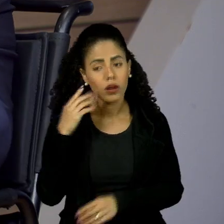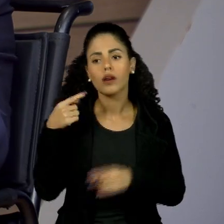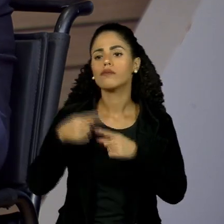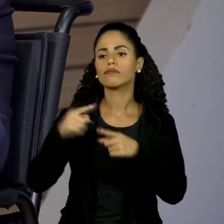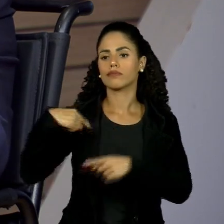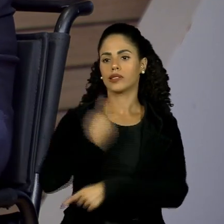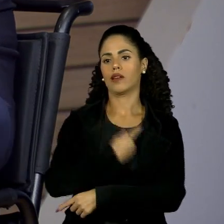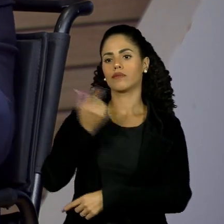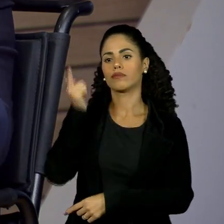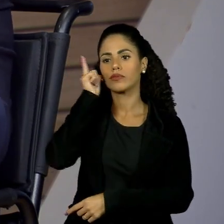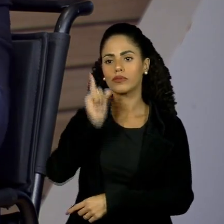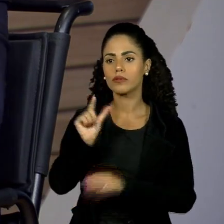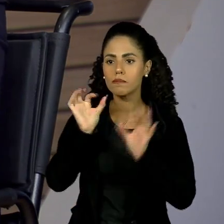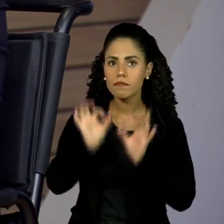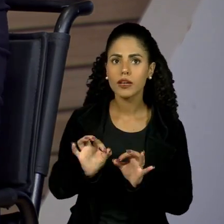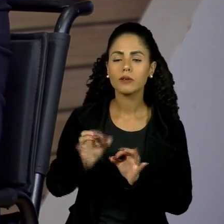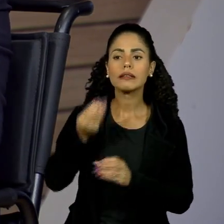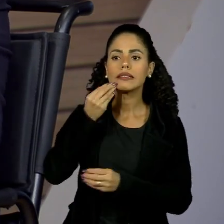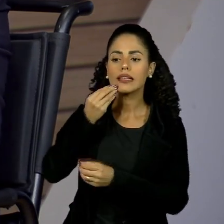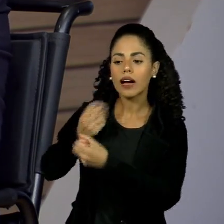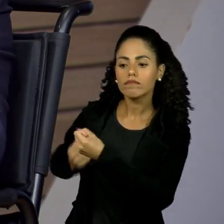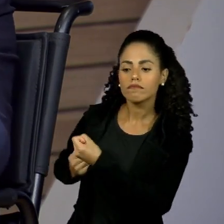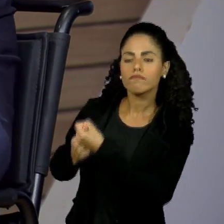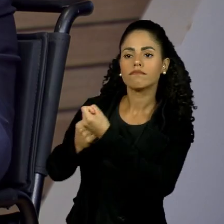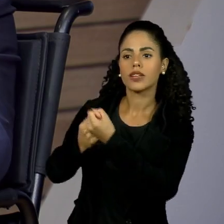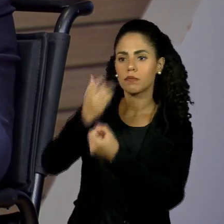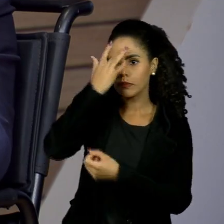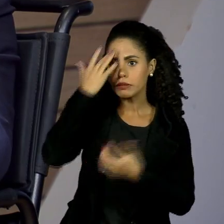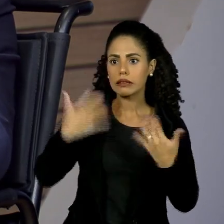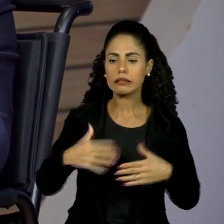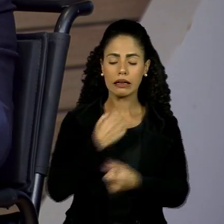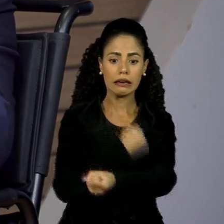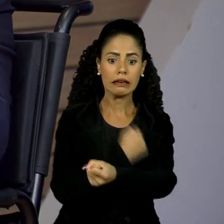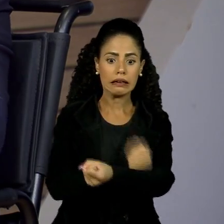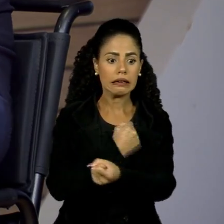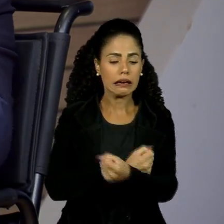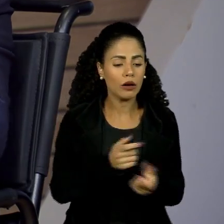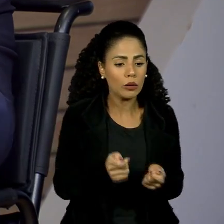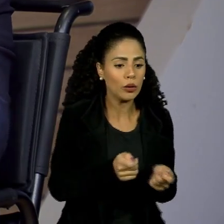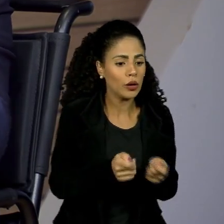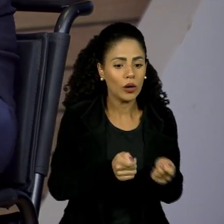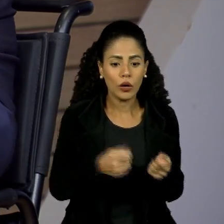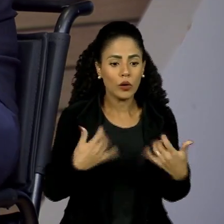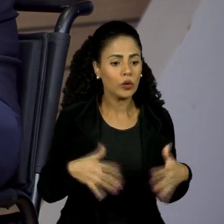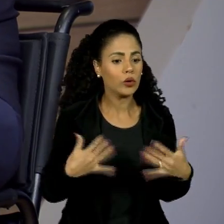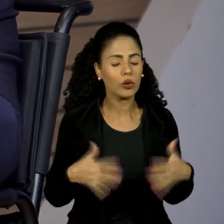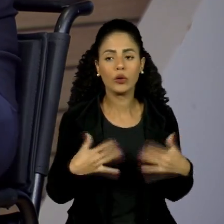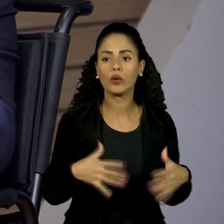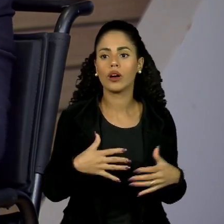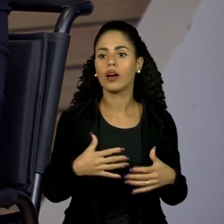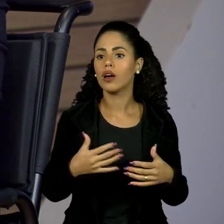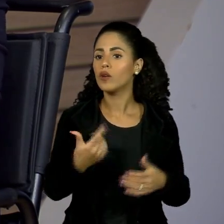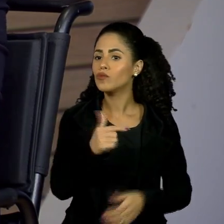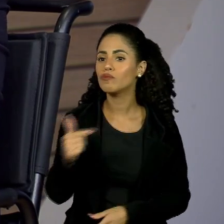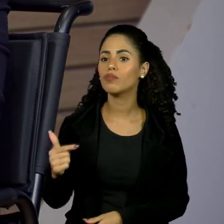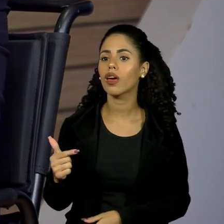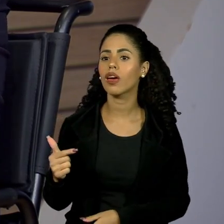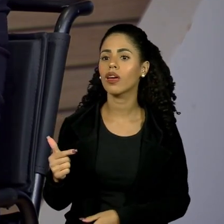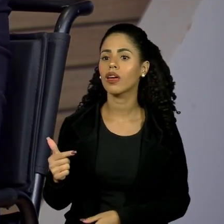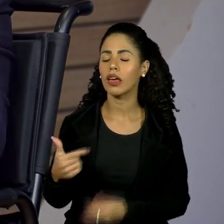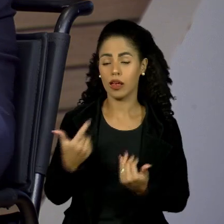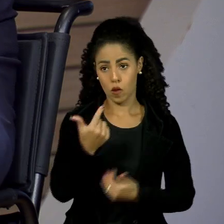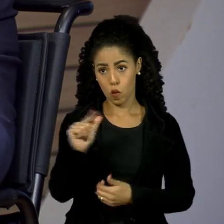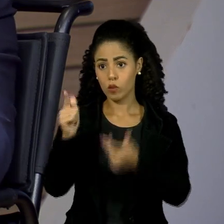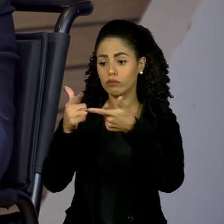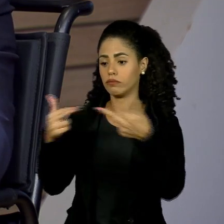consiga, de alguma maneira, dar um suporte para o compulsivo que não está conseguindo parar. Então, são essas situações. Uma outra situação